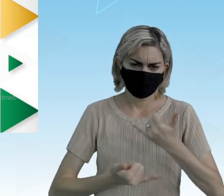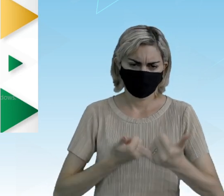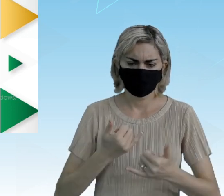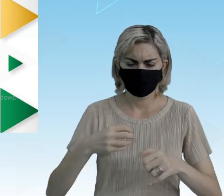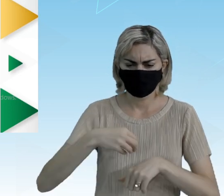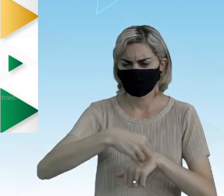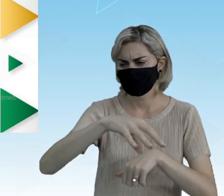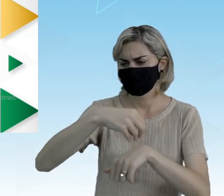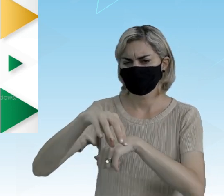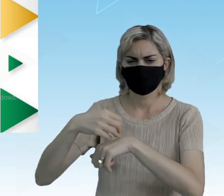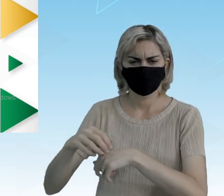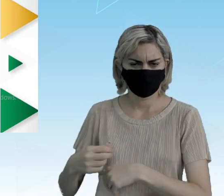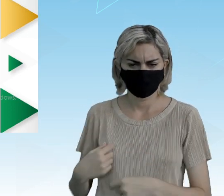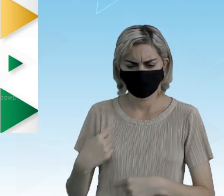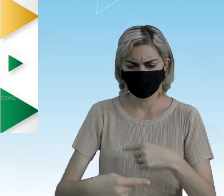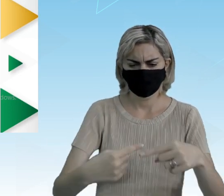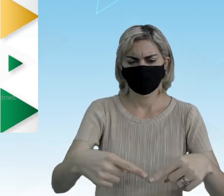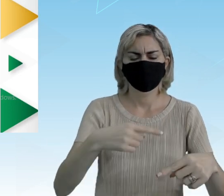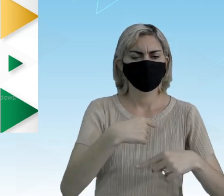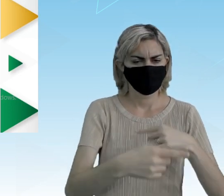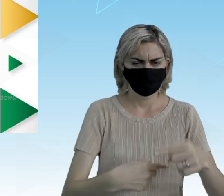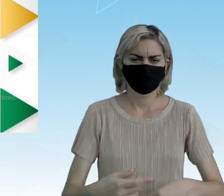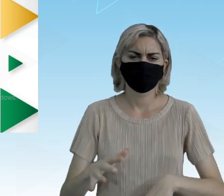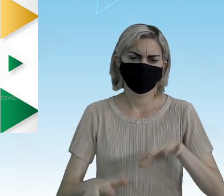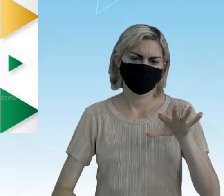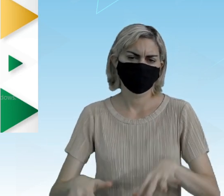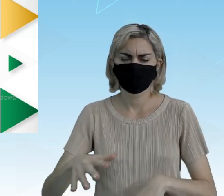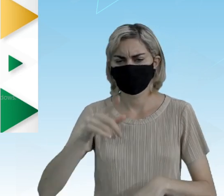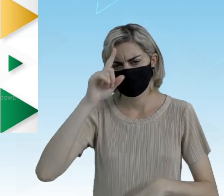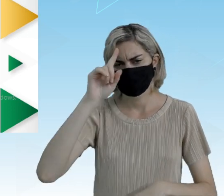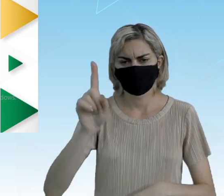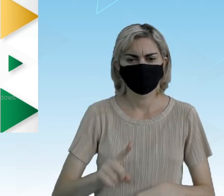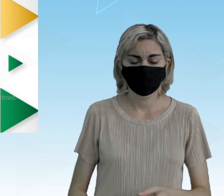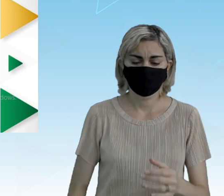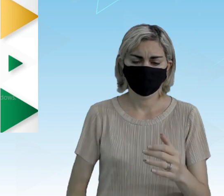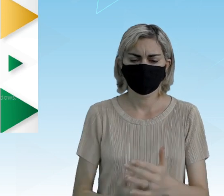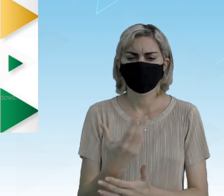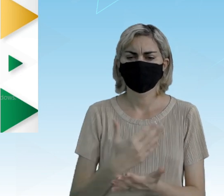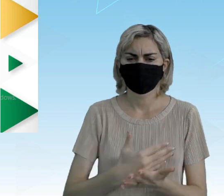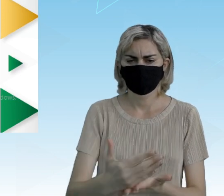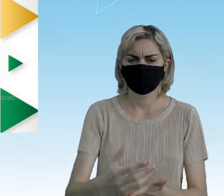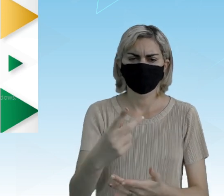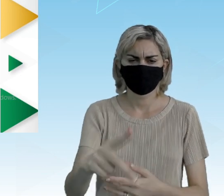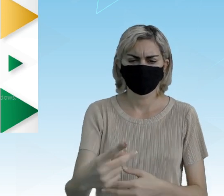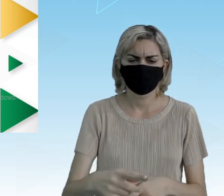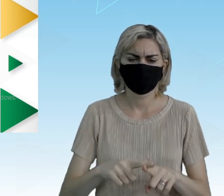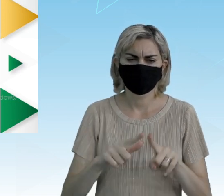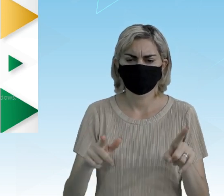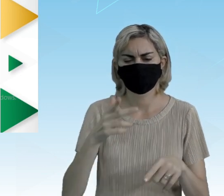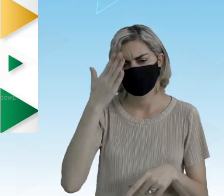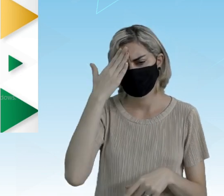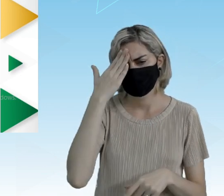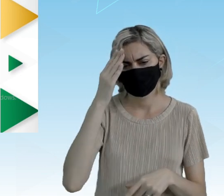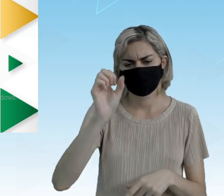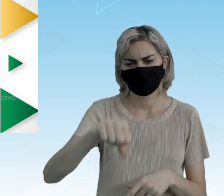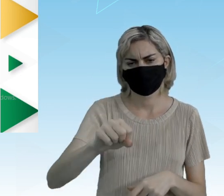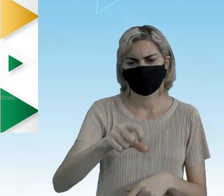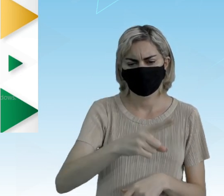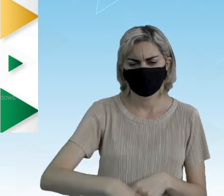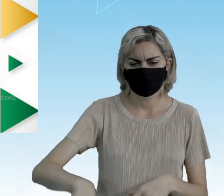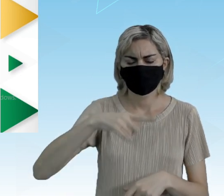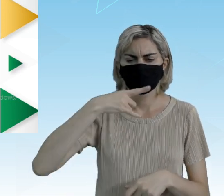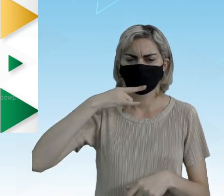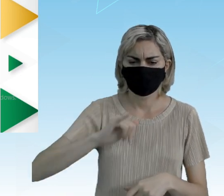vão passando de geração em geração. E geralmente a gente nem sabe a origem específica dele, mas a gente sabe sim que nossos